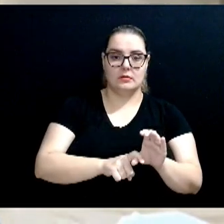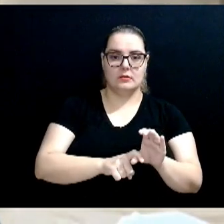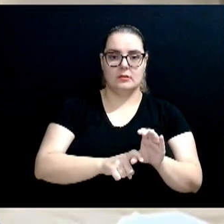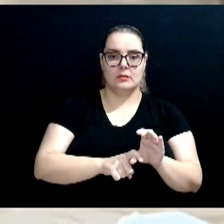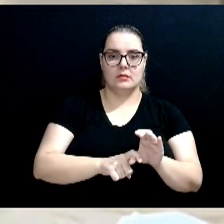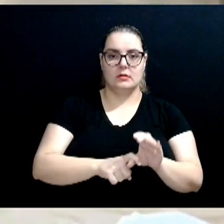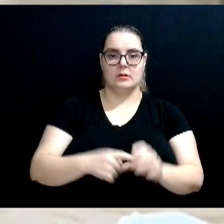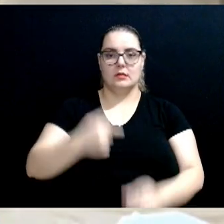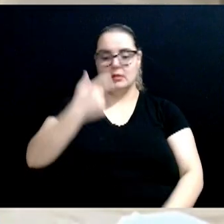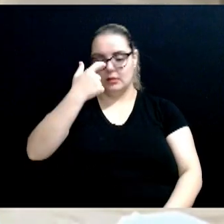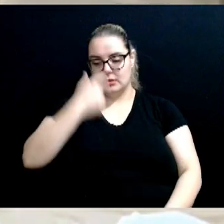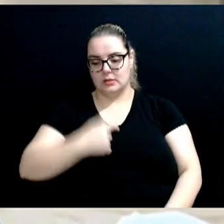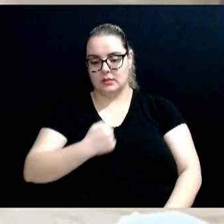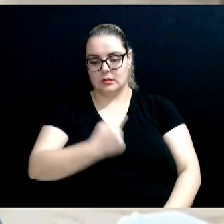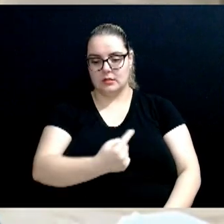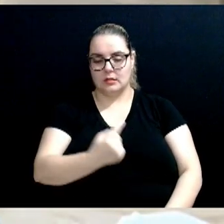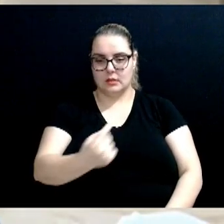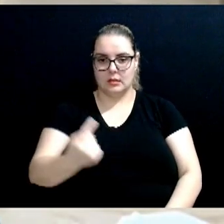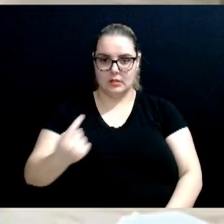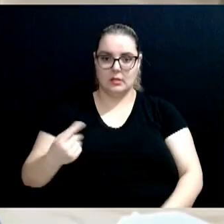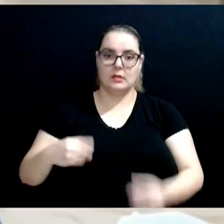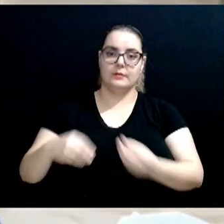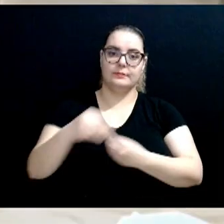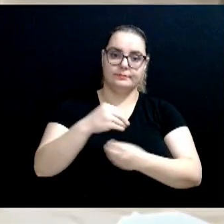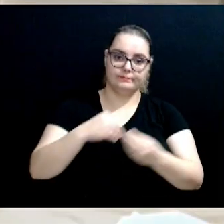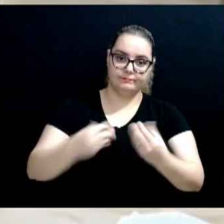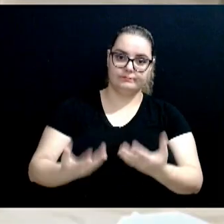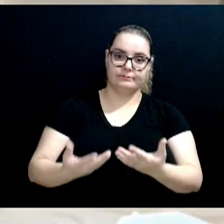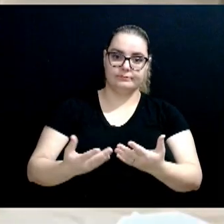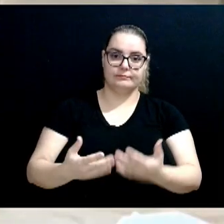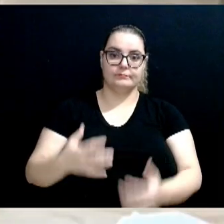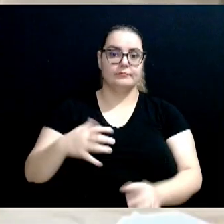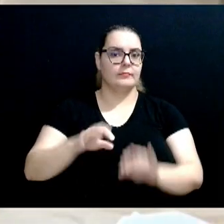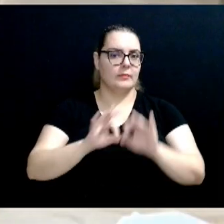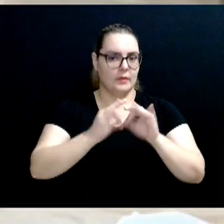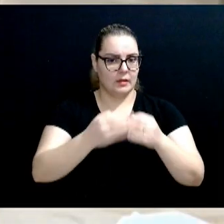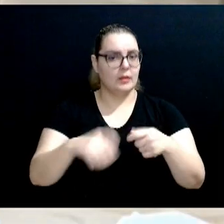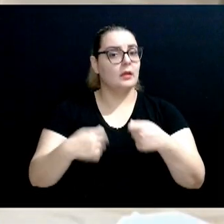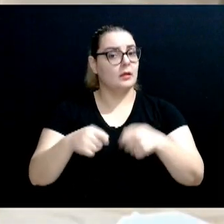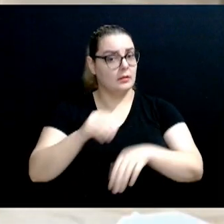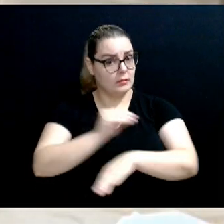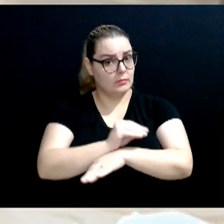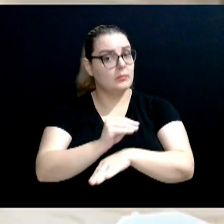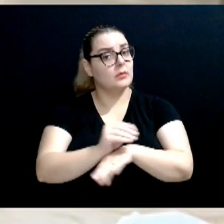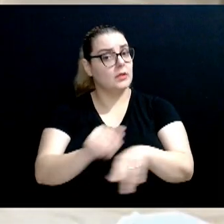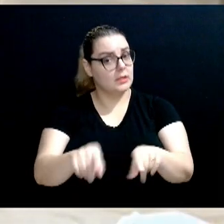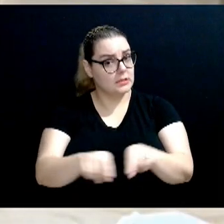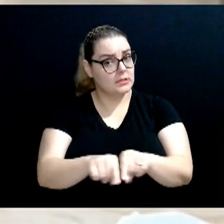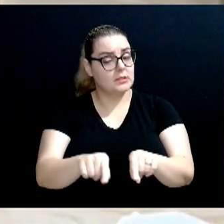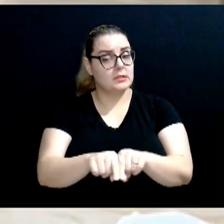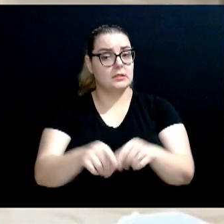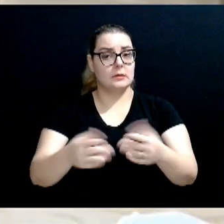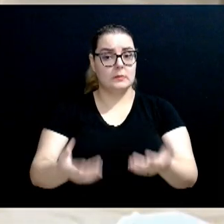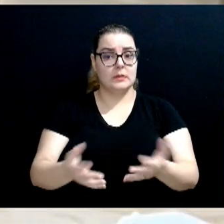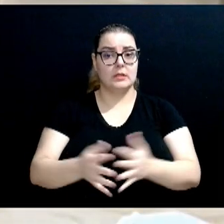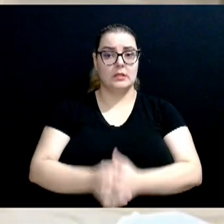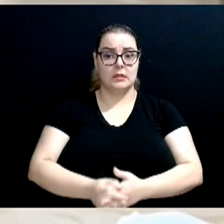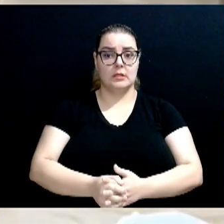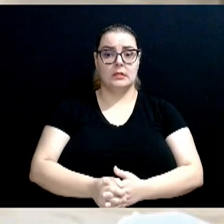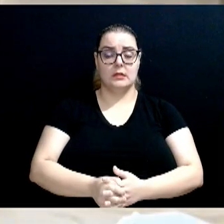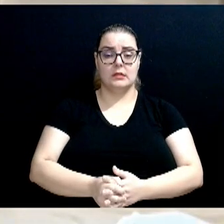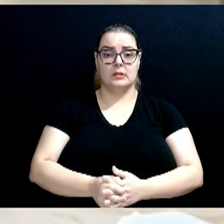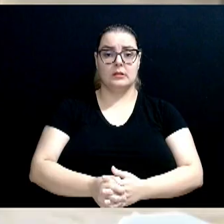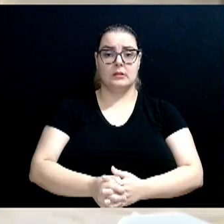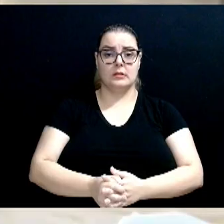de cada pessoa envolvida. Né? Mas essa família precisa ser cuidada também. Porque eu acho que uma